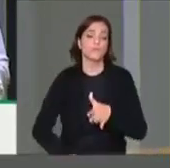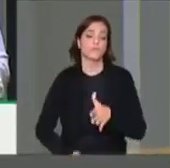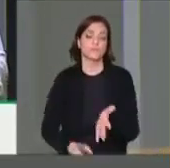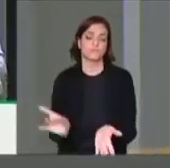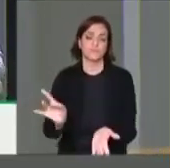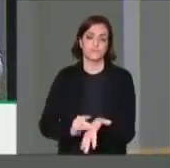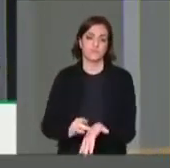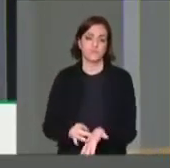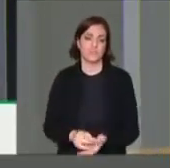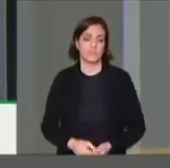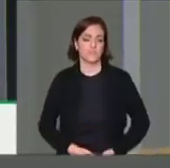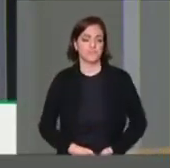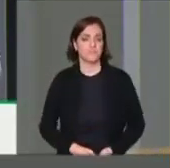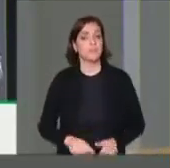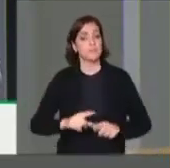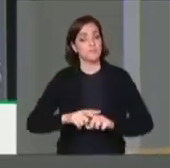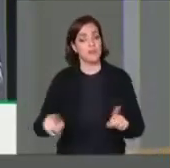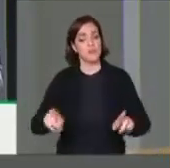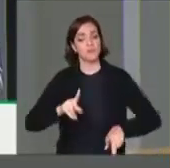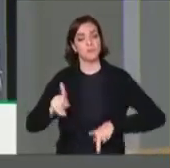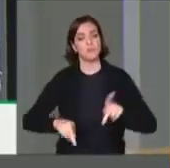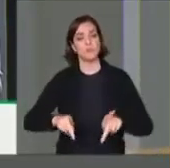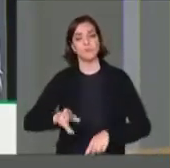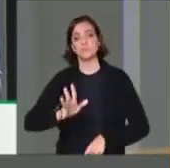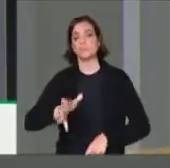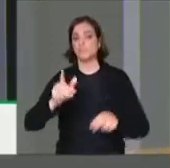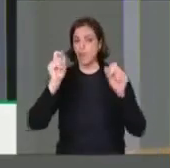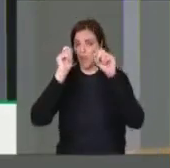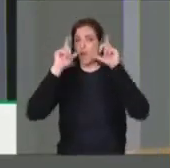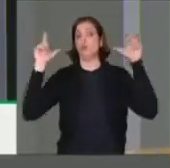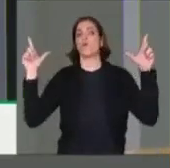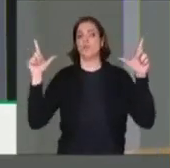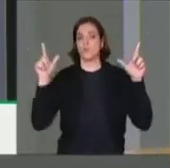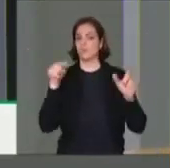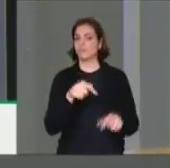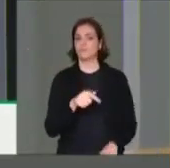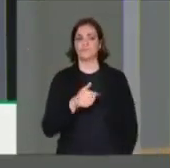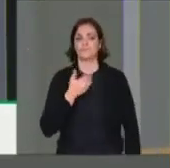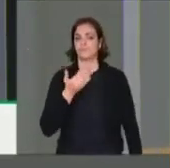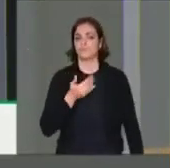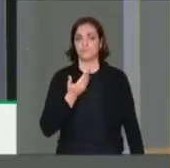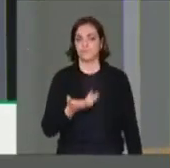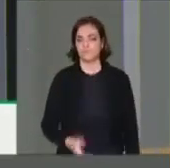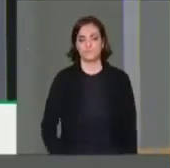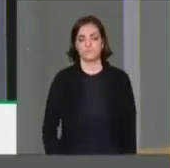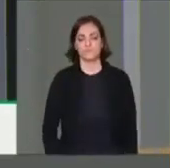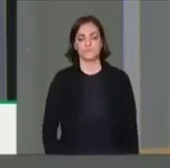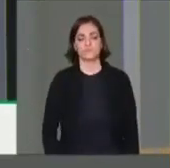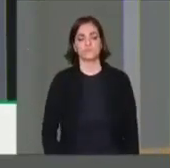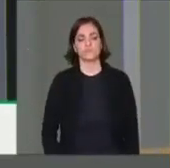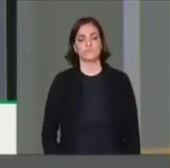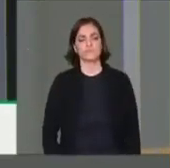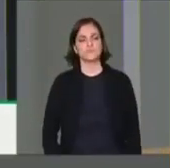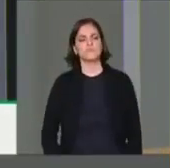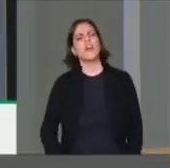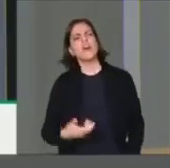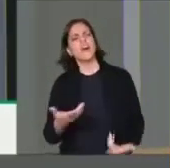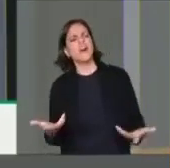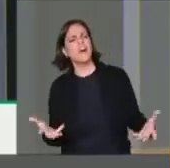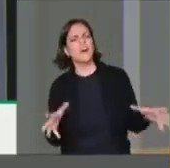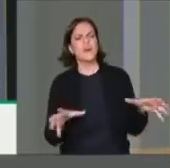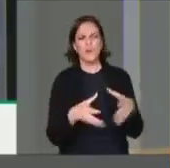Deus, já acordou para essa tática que não funciona mais. Acreditar na narrativa de que a esquerda tenta